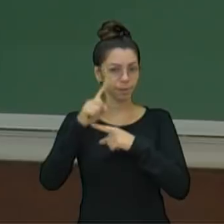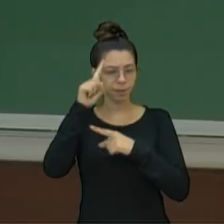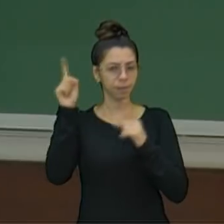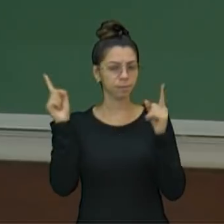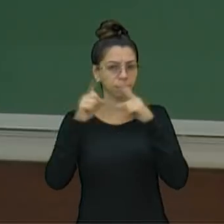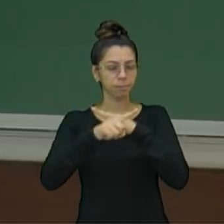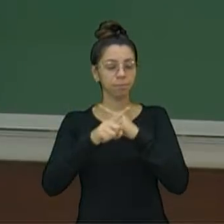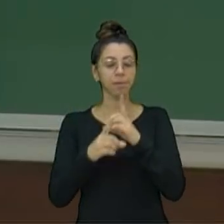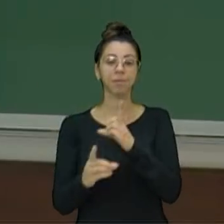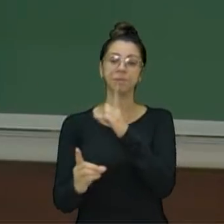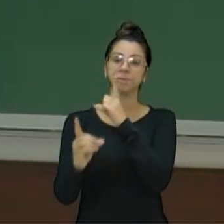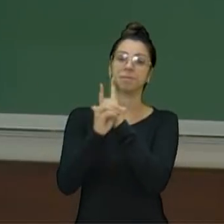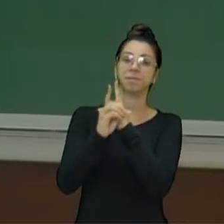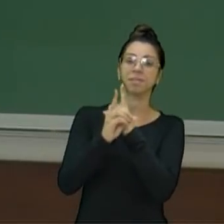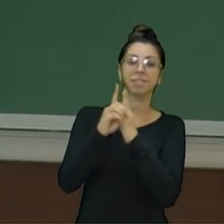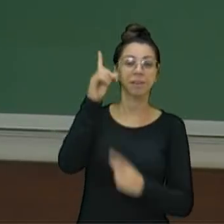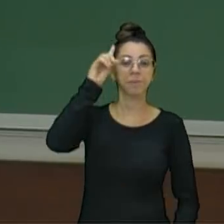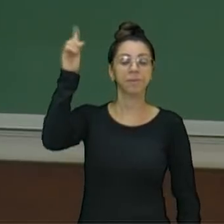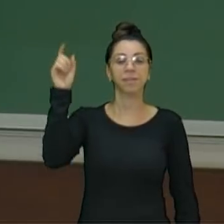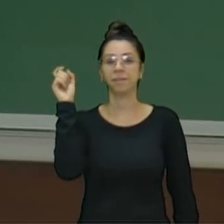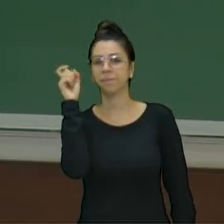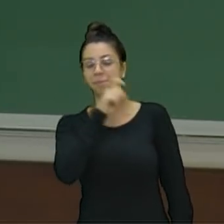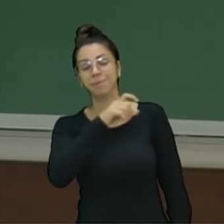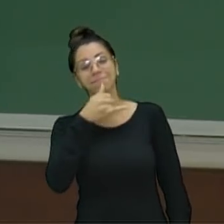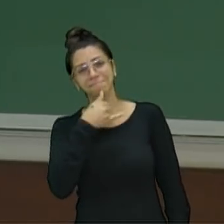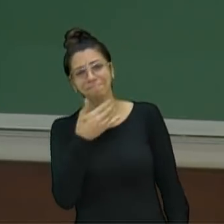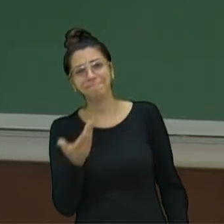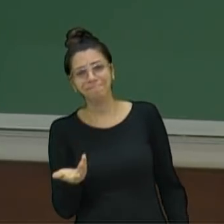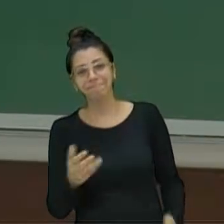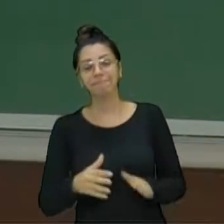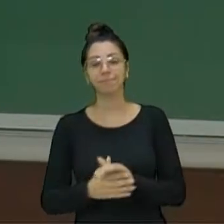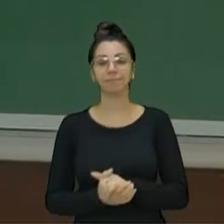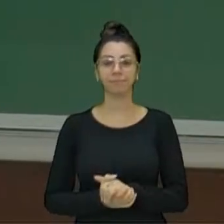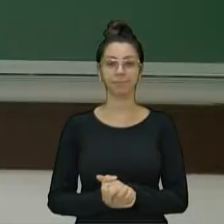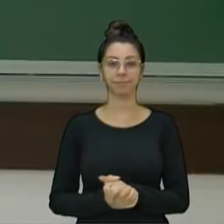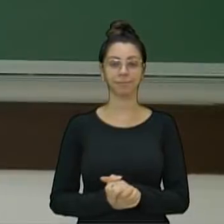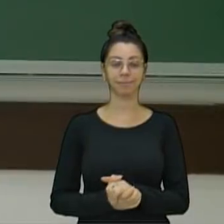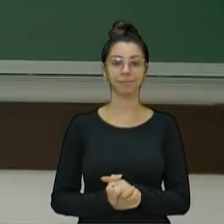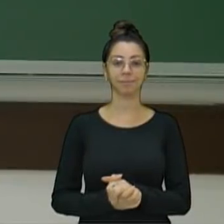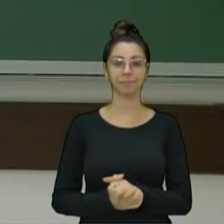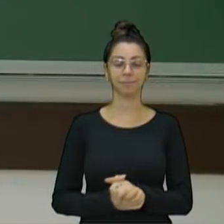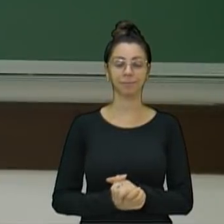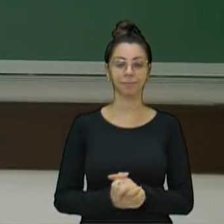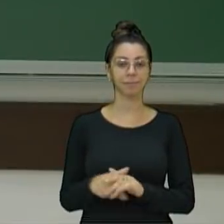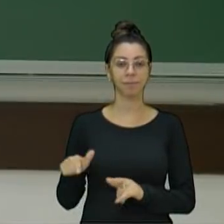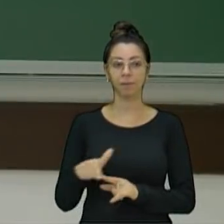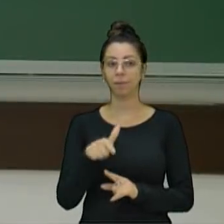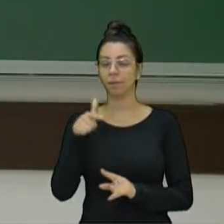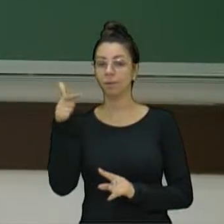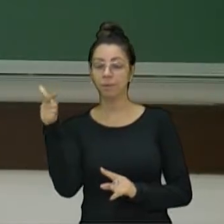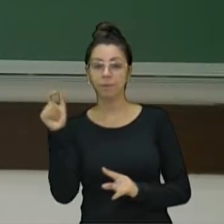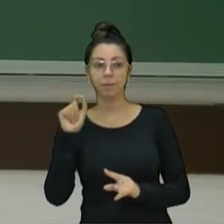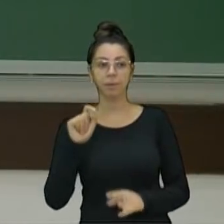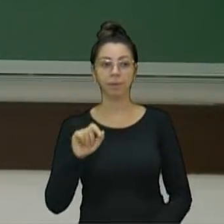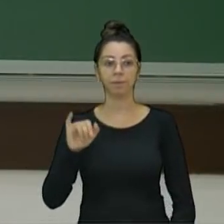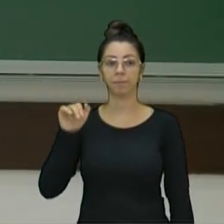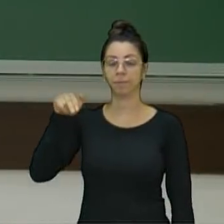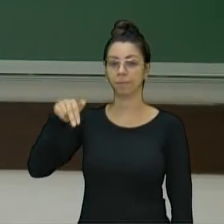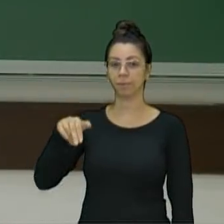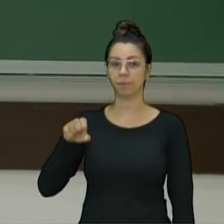Eu descobri que era o dia da mentira. Que triste, né? E aí temos a próxima, in summary,